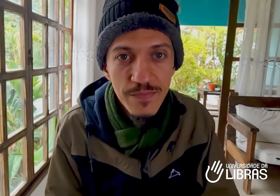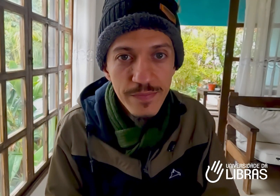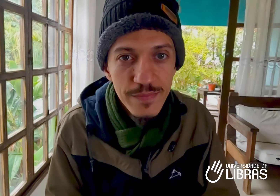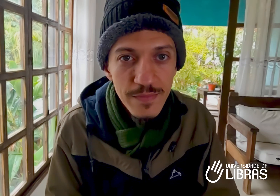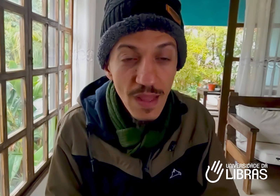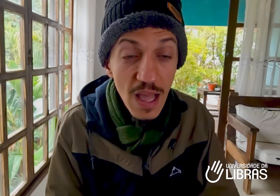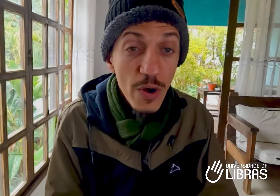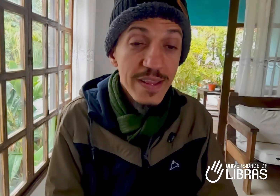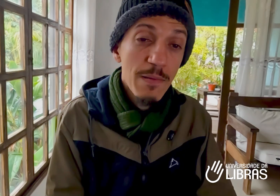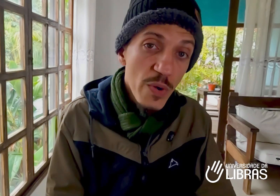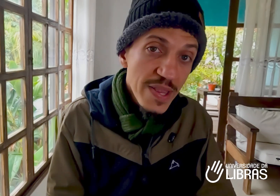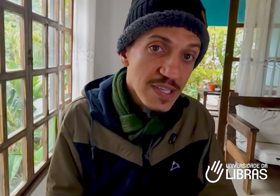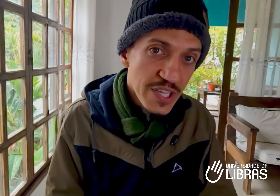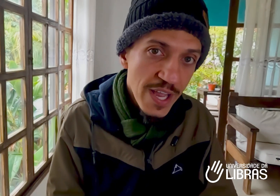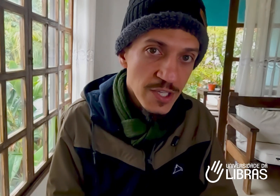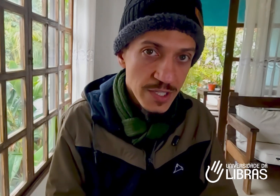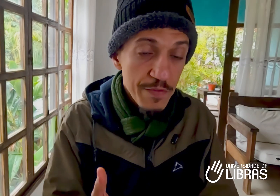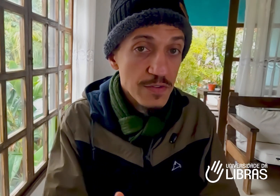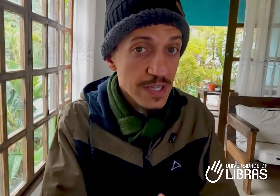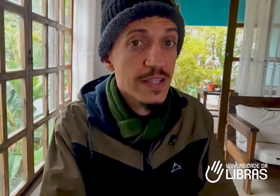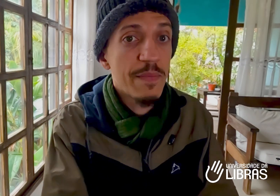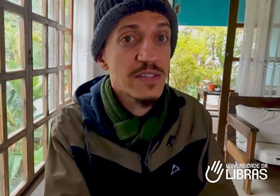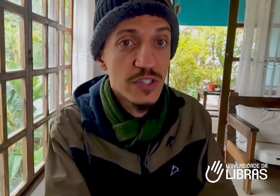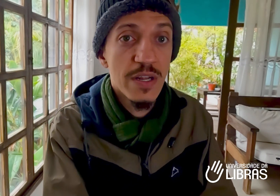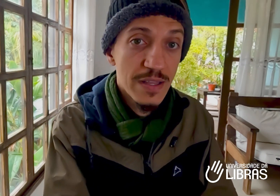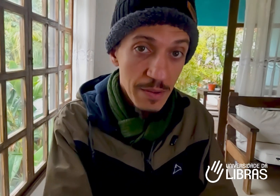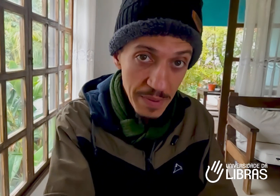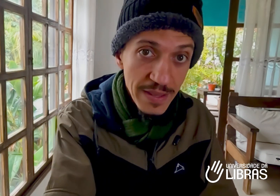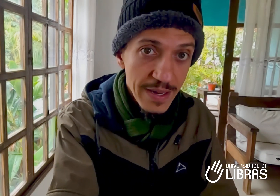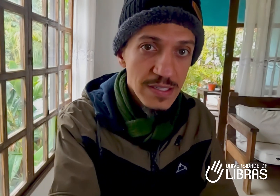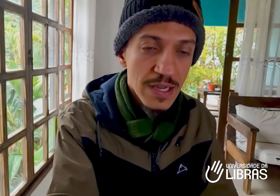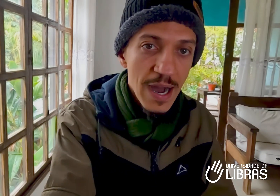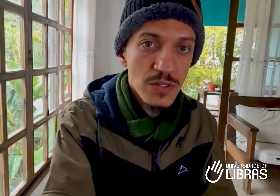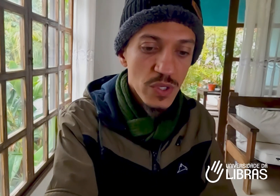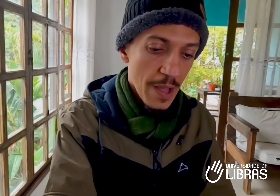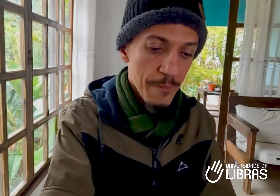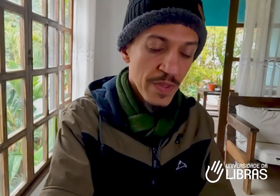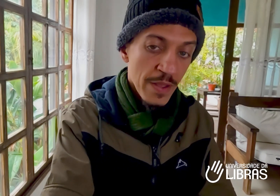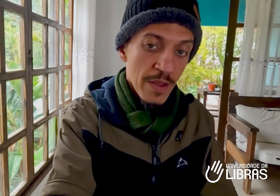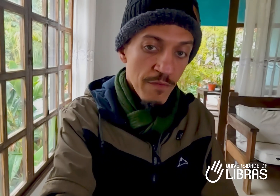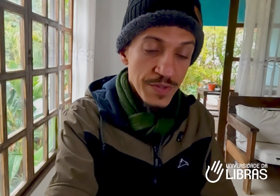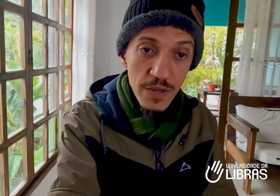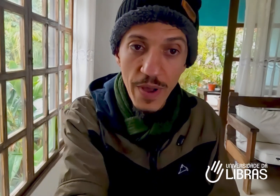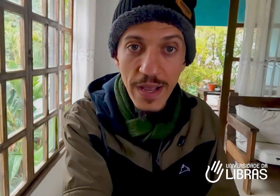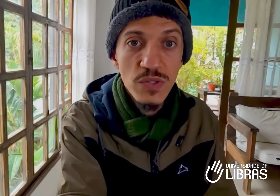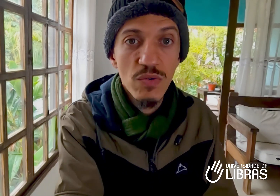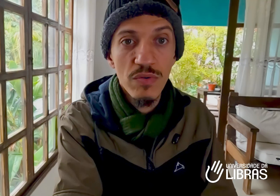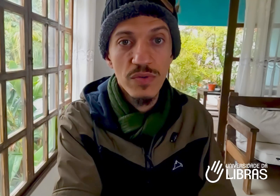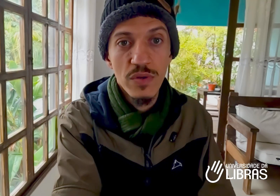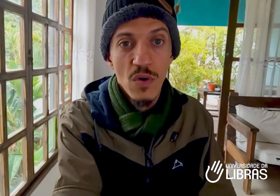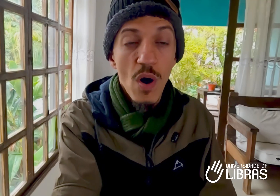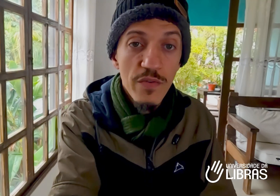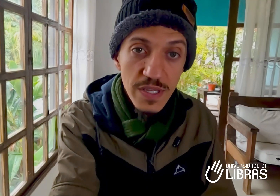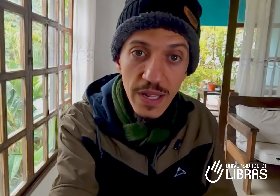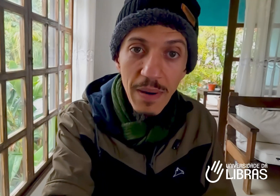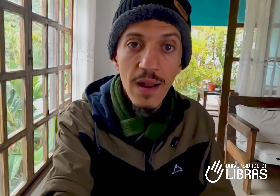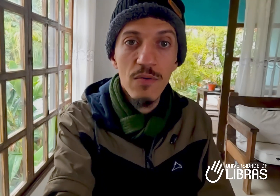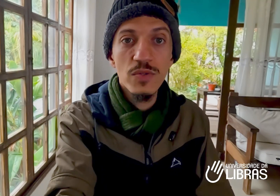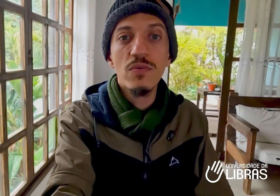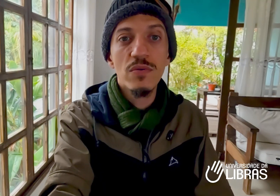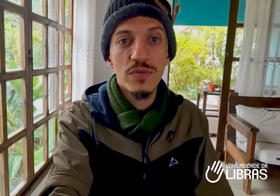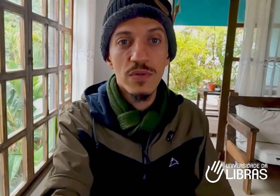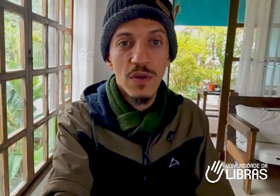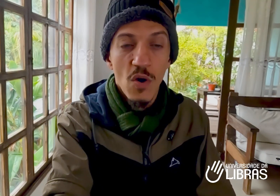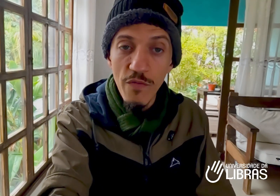conseguir. Agora, tem muita gente, talvez você que está me assistindo aqui também está nesse caso, que é, você conhece surdos, ou você trabalha